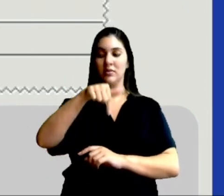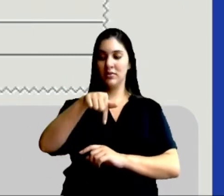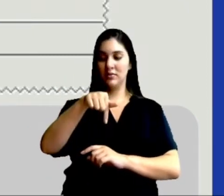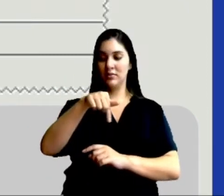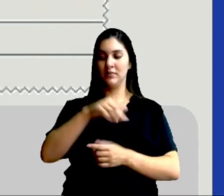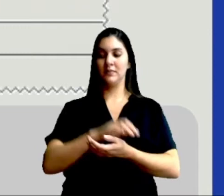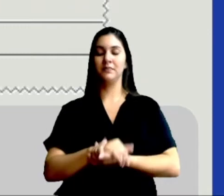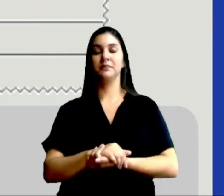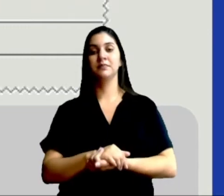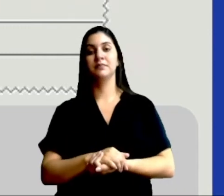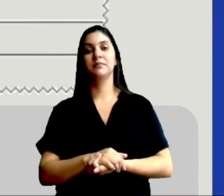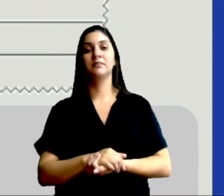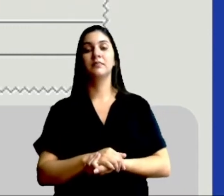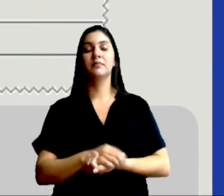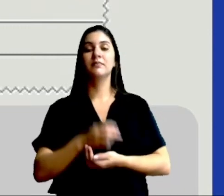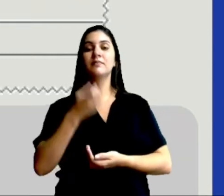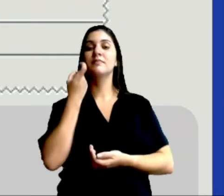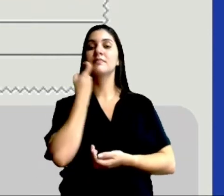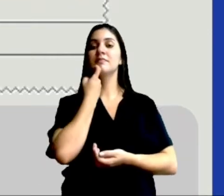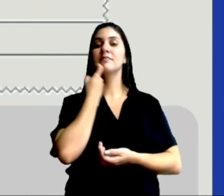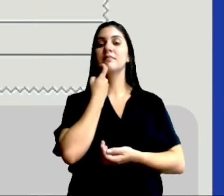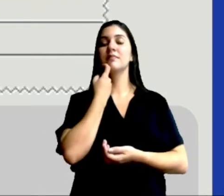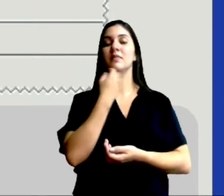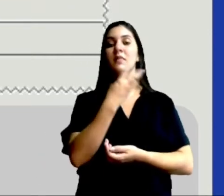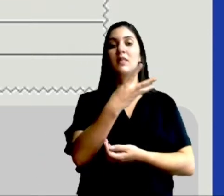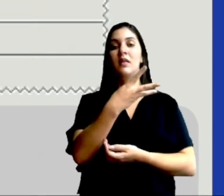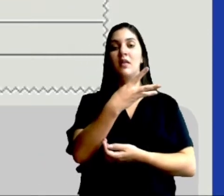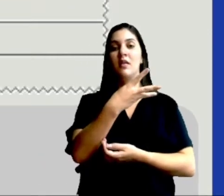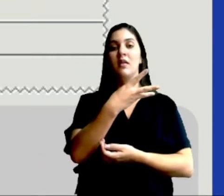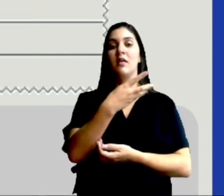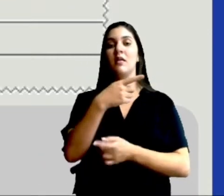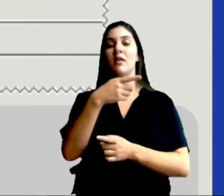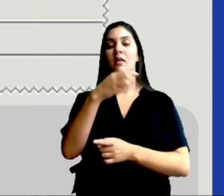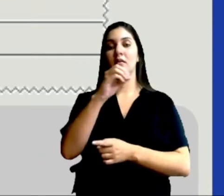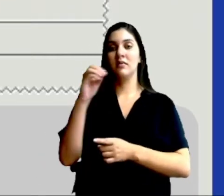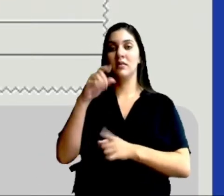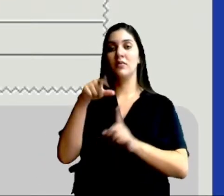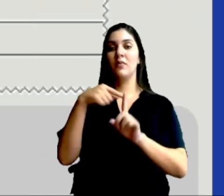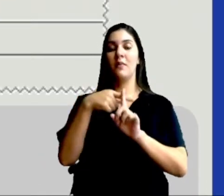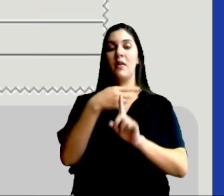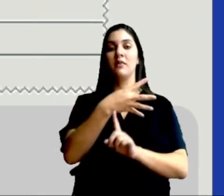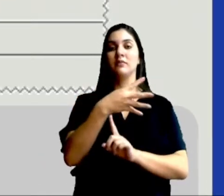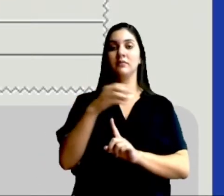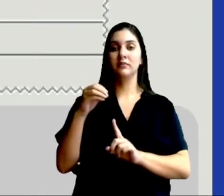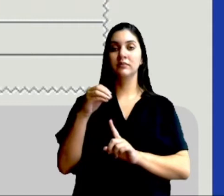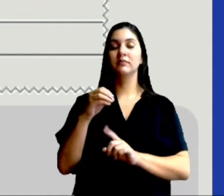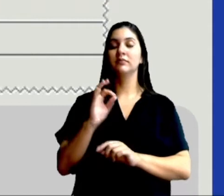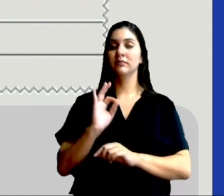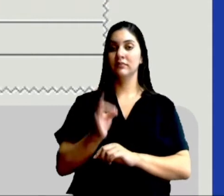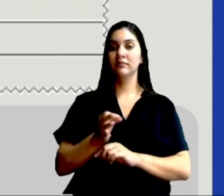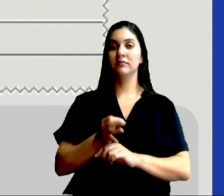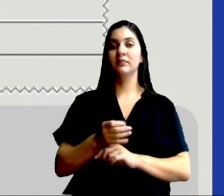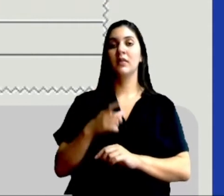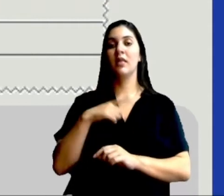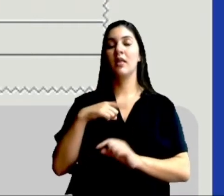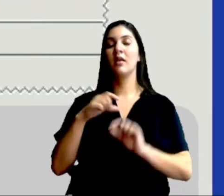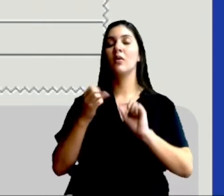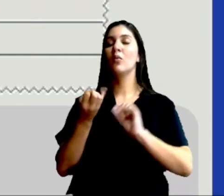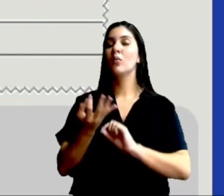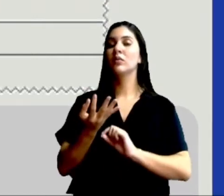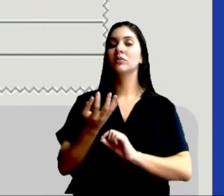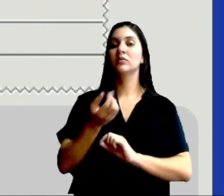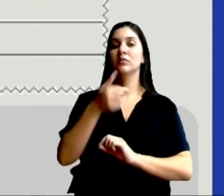467. Na sexta-feira, 300 mais 400. Não é isso? E aí eu tenho